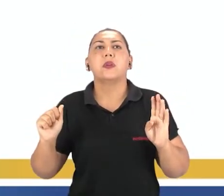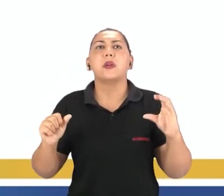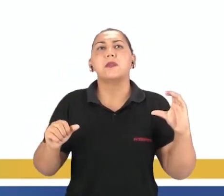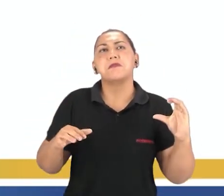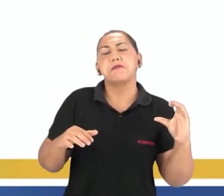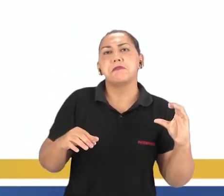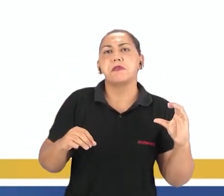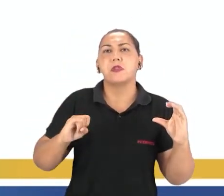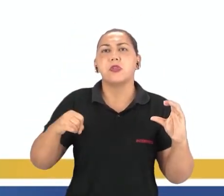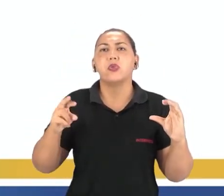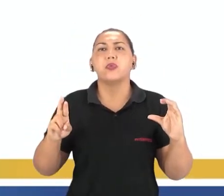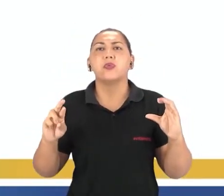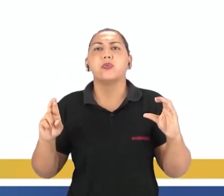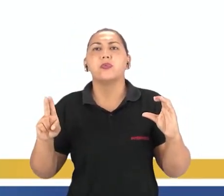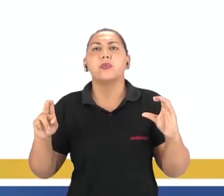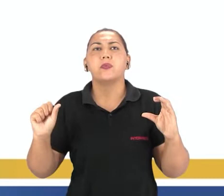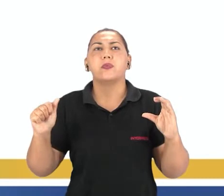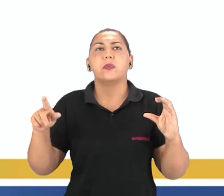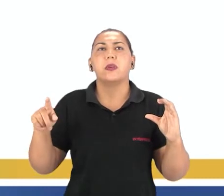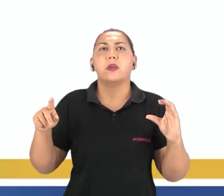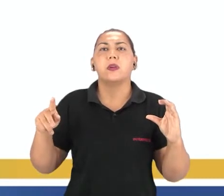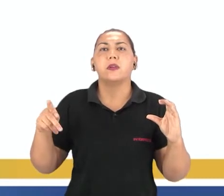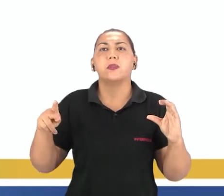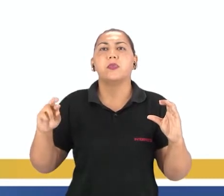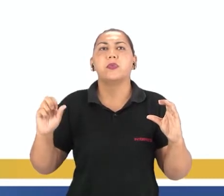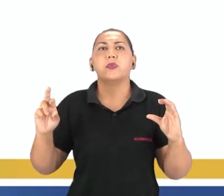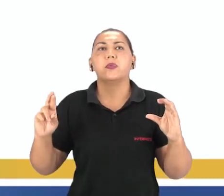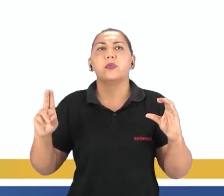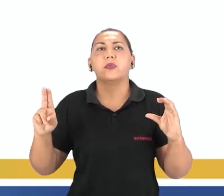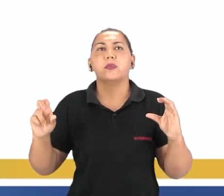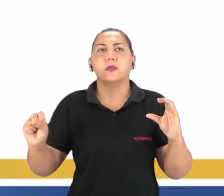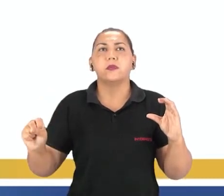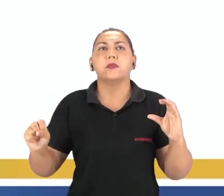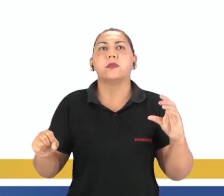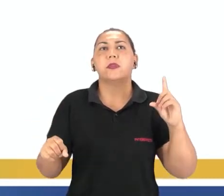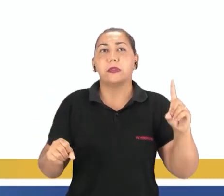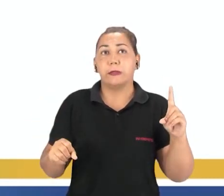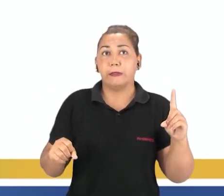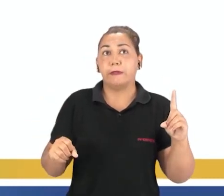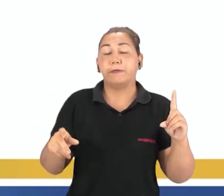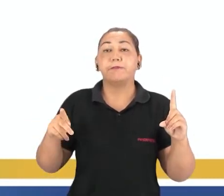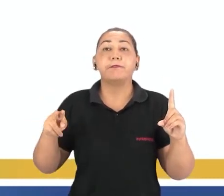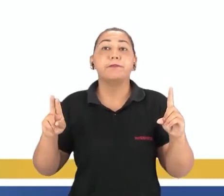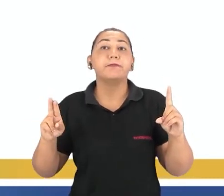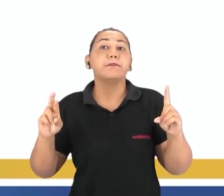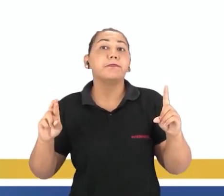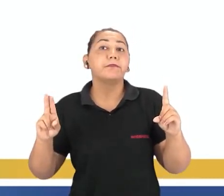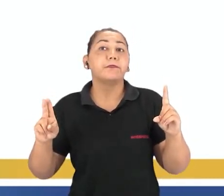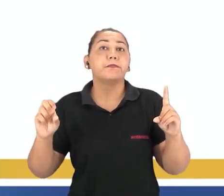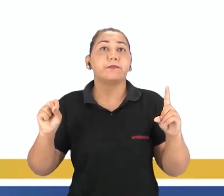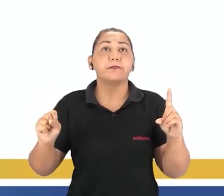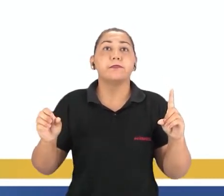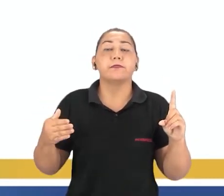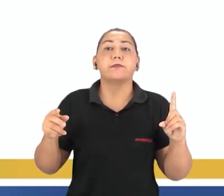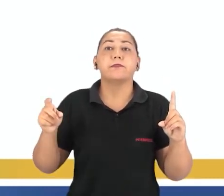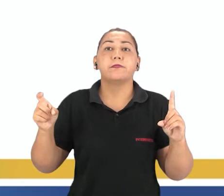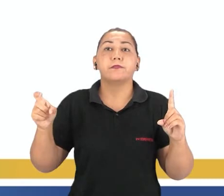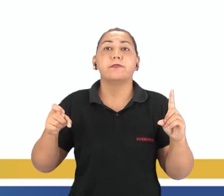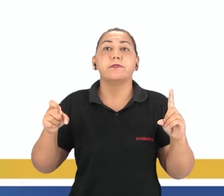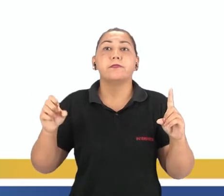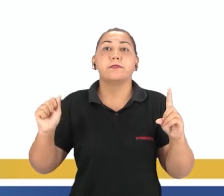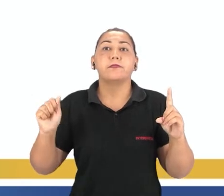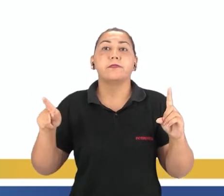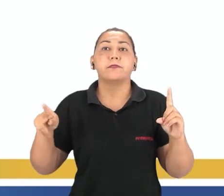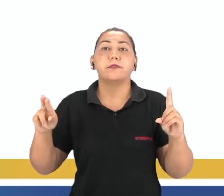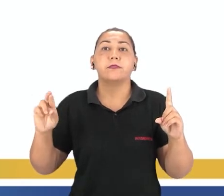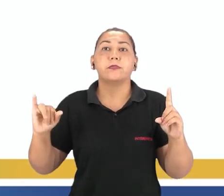pessoal, de acordo com a nossa aula, qual seria a resposta correta? Analisem. Então, vamos ver aqui que a resposta correta seria